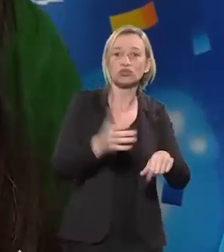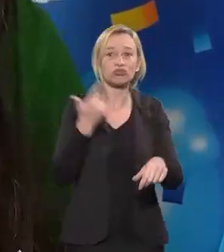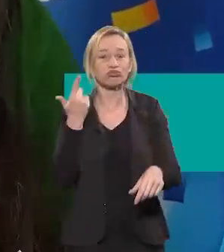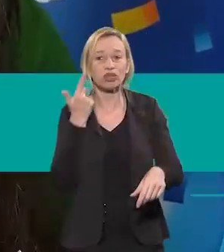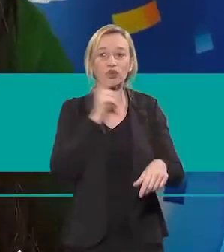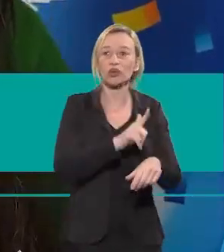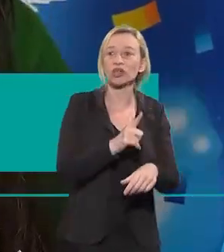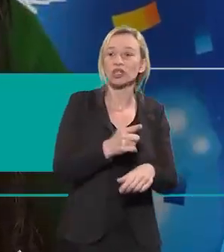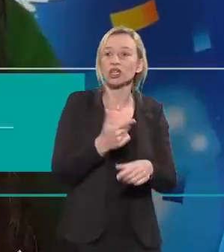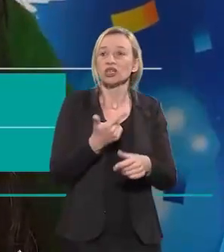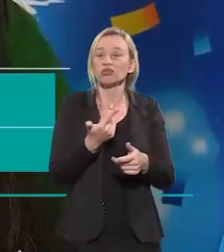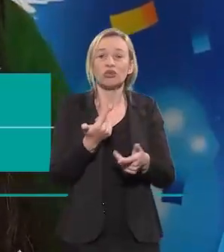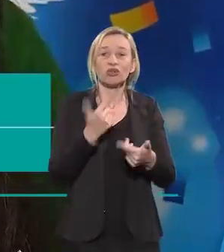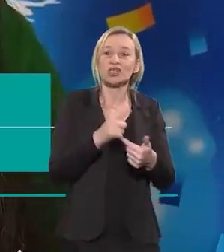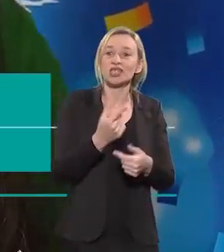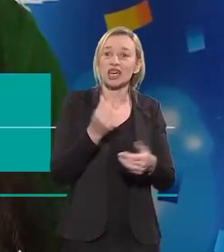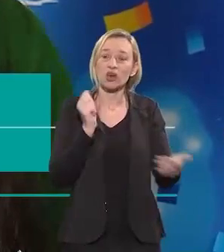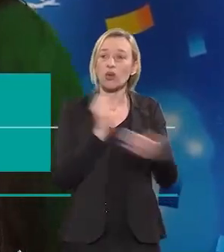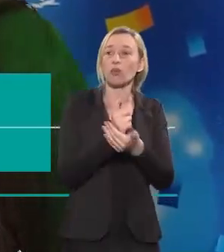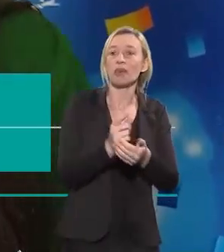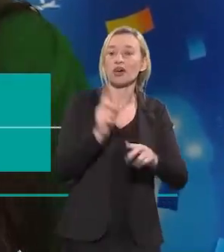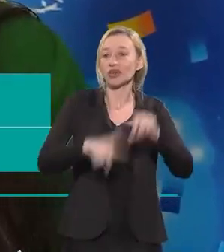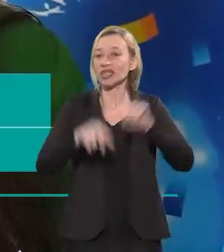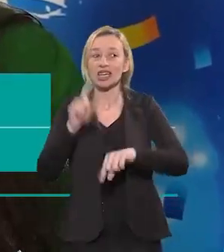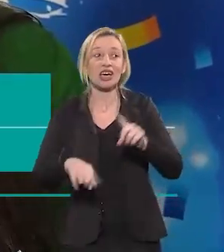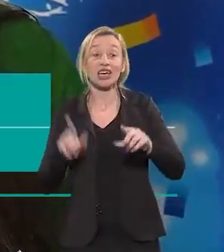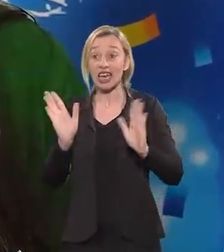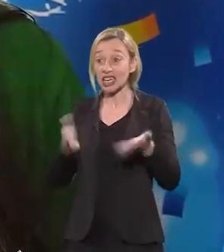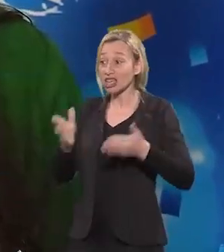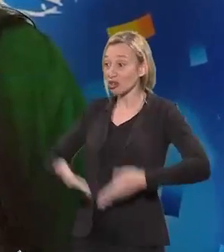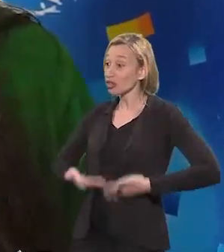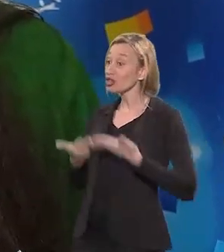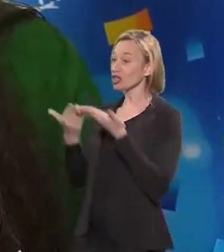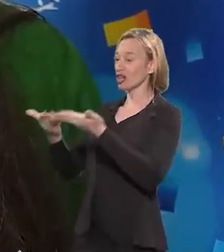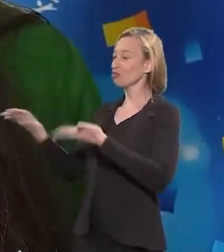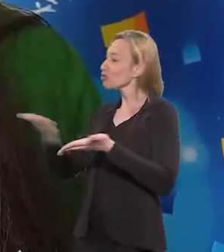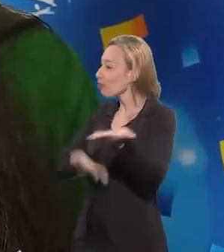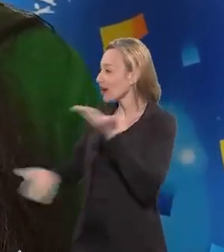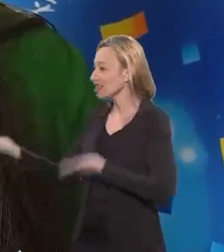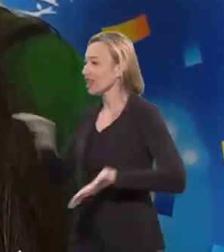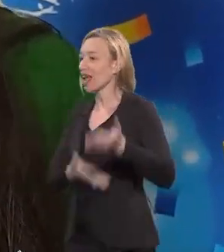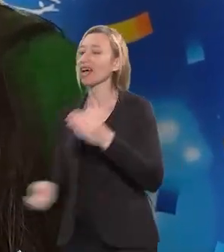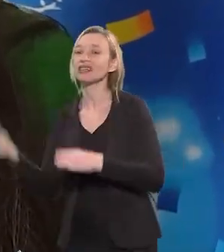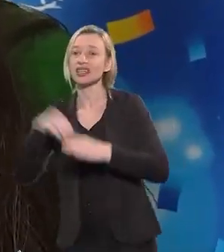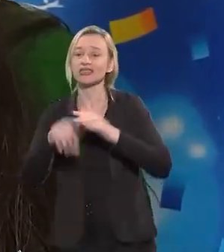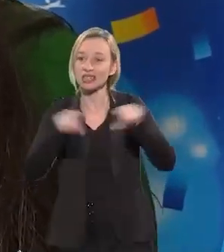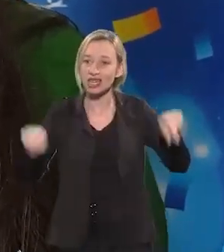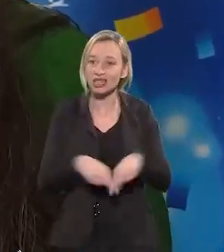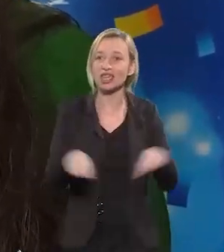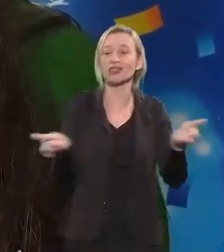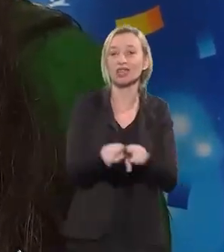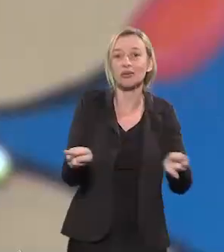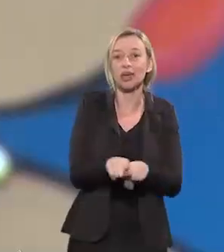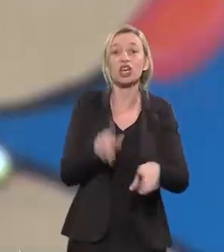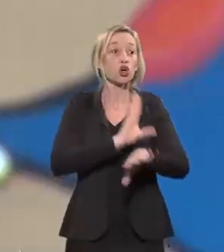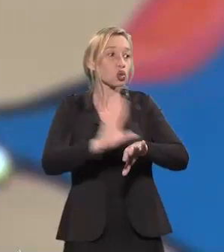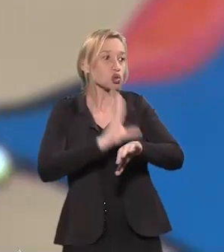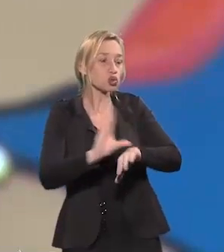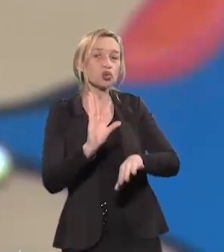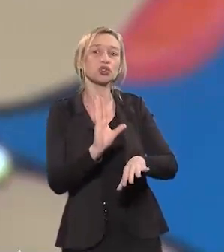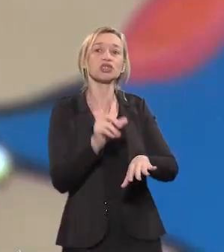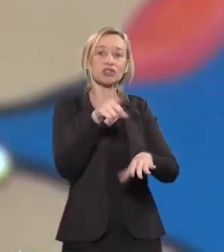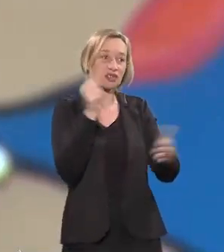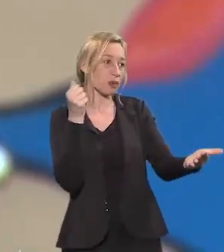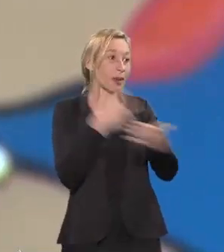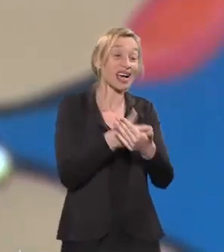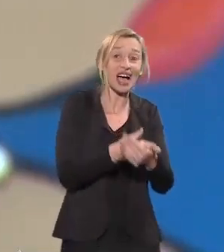não têm condições de comprar material. E aqui a gente fornece para elas, para compartilhar em sala de aula também. Os cursos